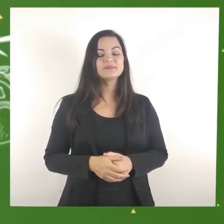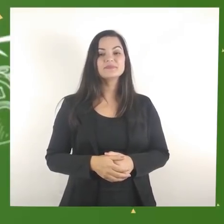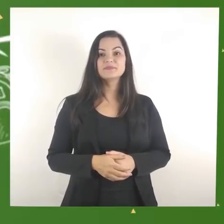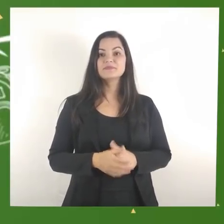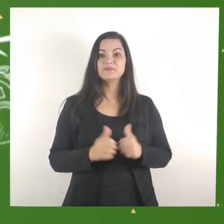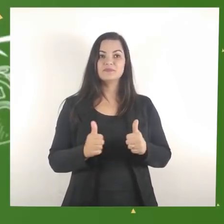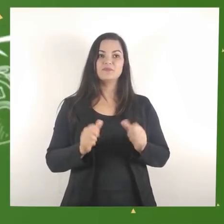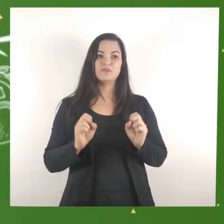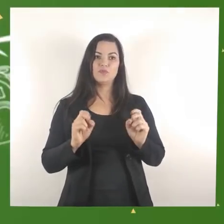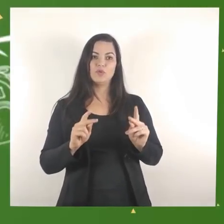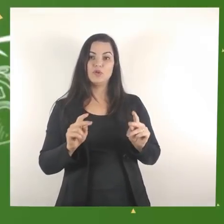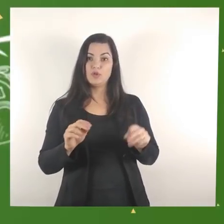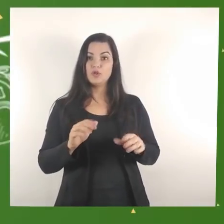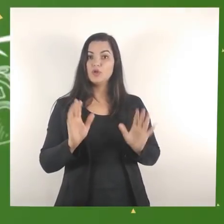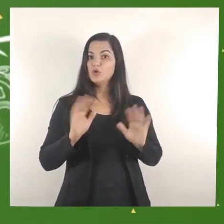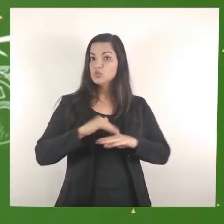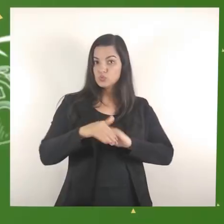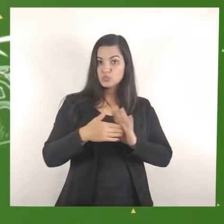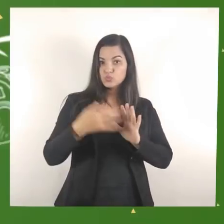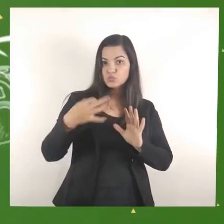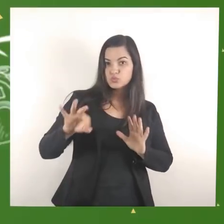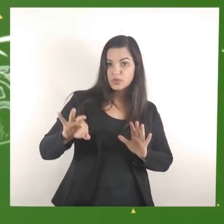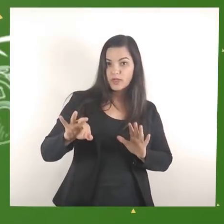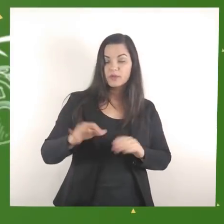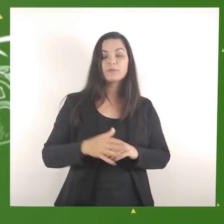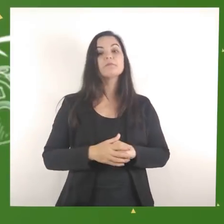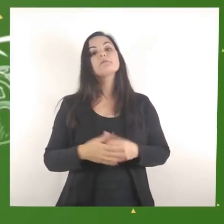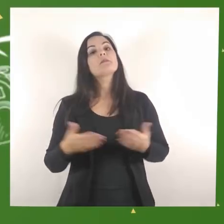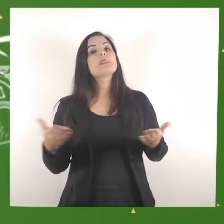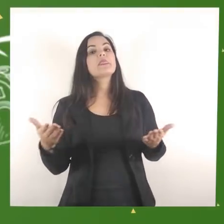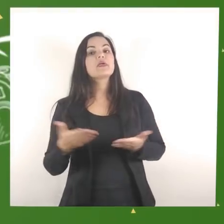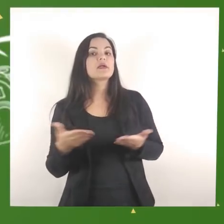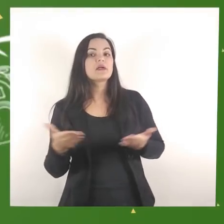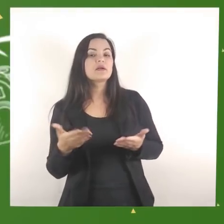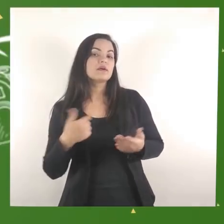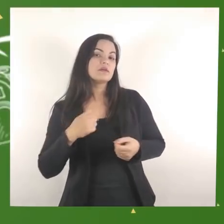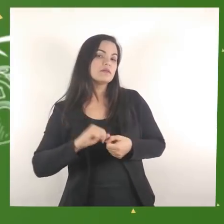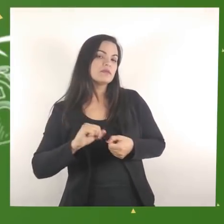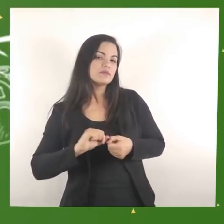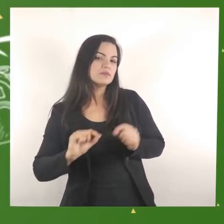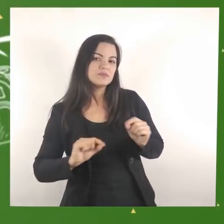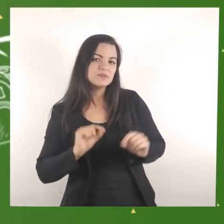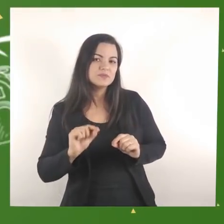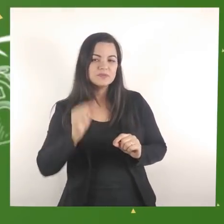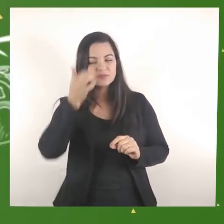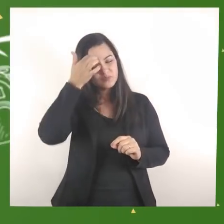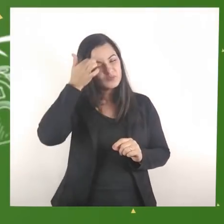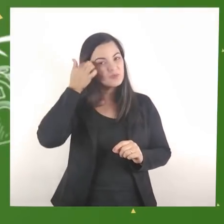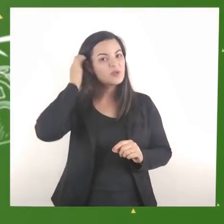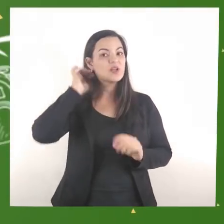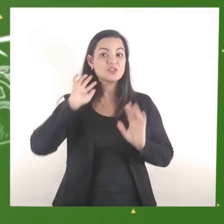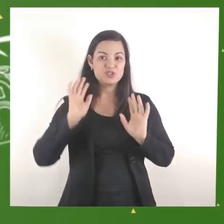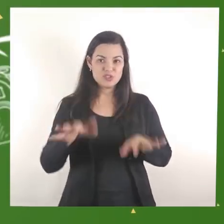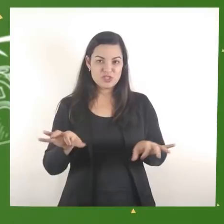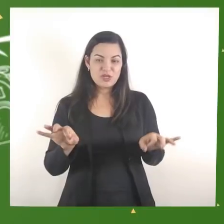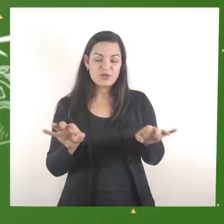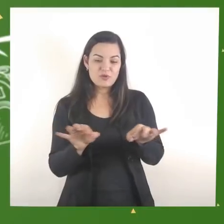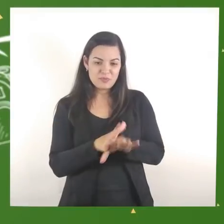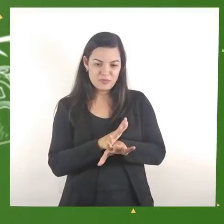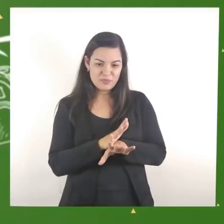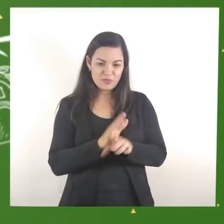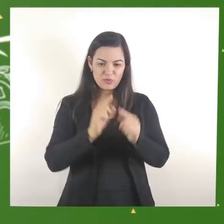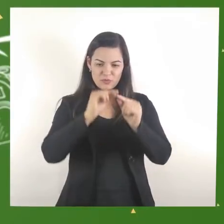Então, marca bem direitinho. Agora, o que eu vou fazer? Nós já demarcamos a